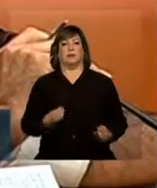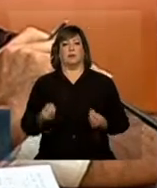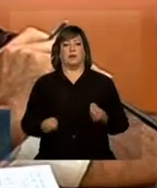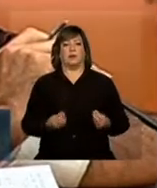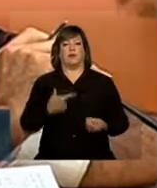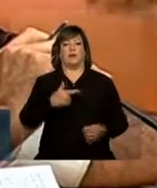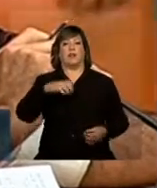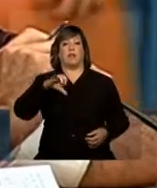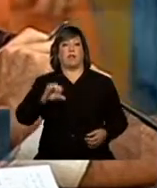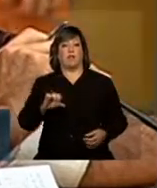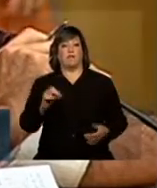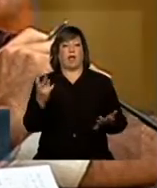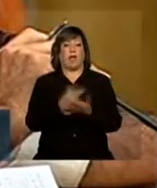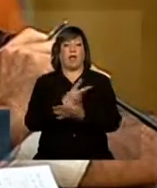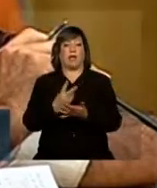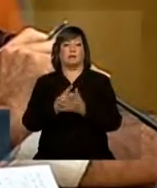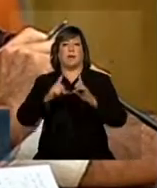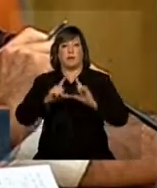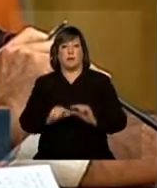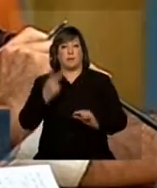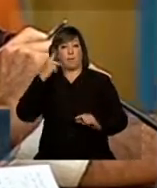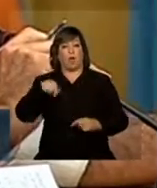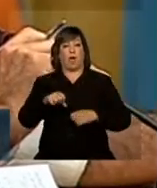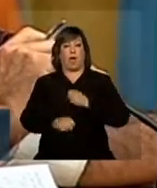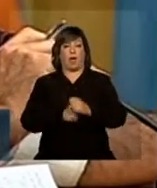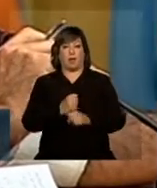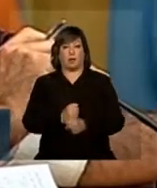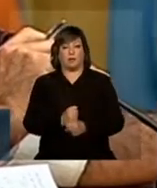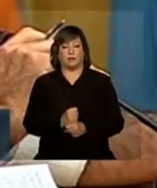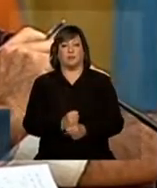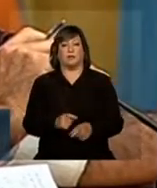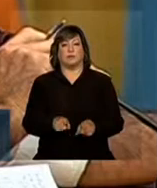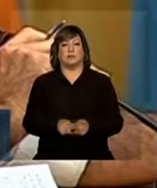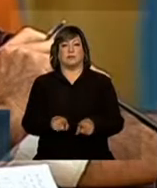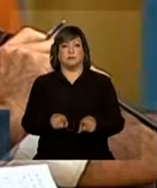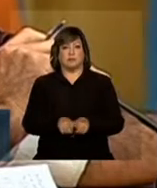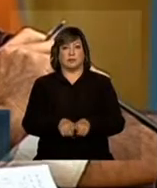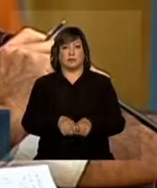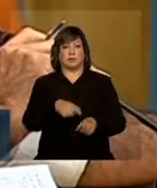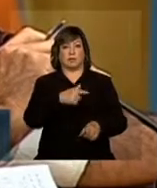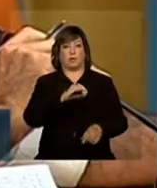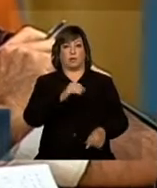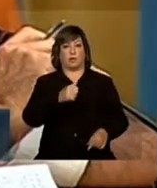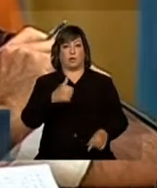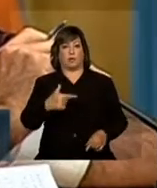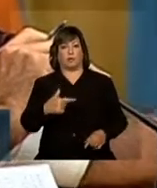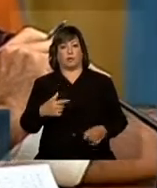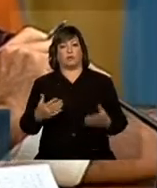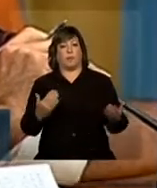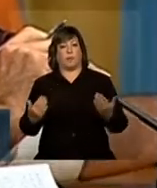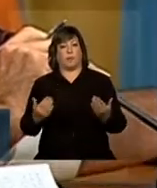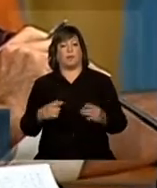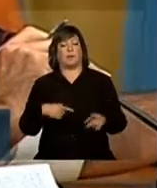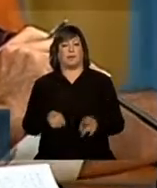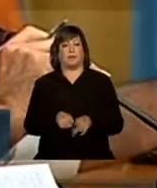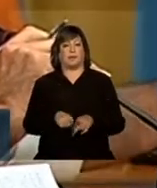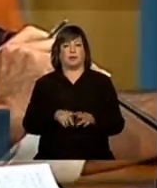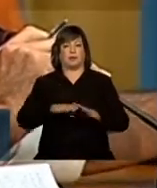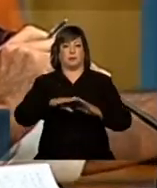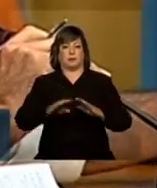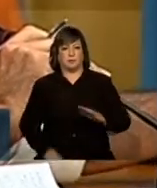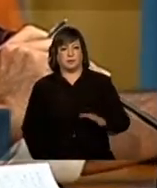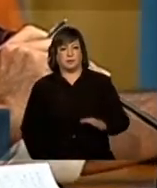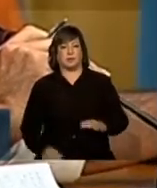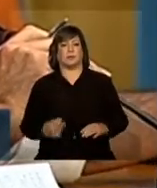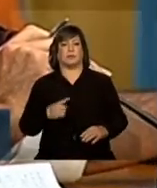casos a menos por ano, e entre 2000 e 2012 caiu de 33 para 14, ou seja, desses 48,